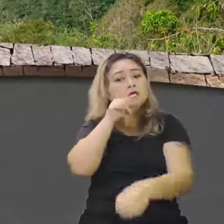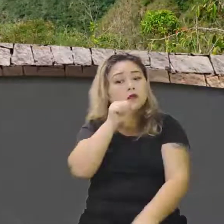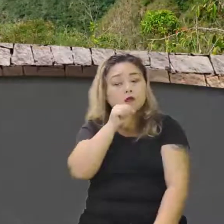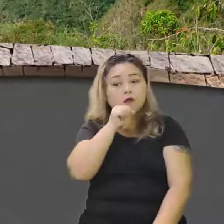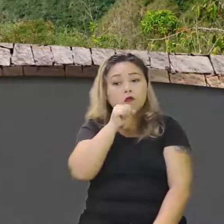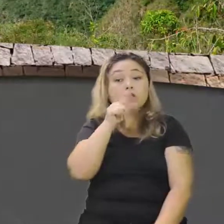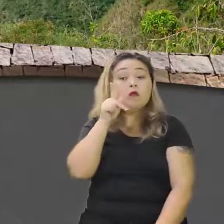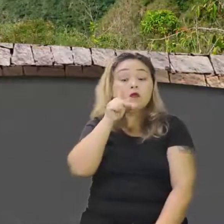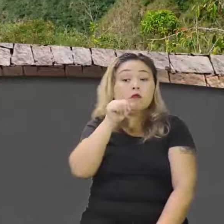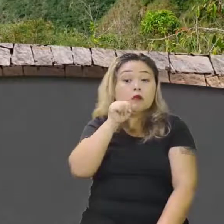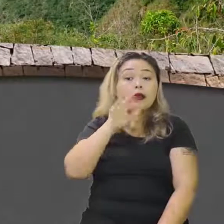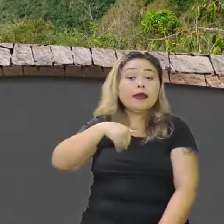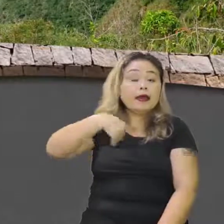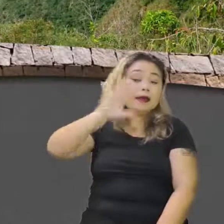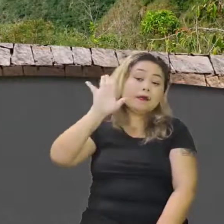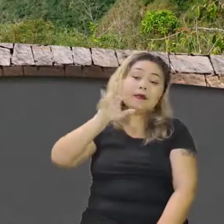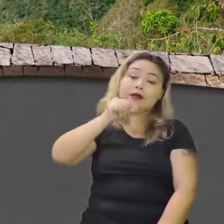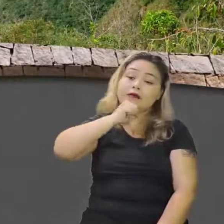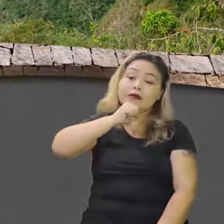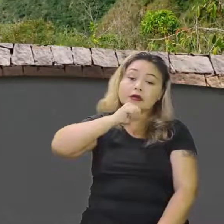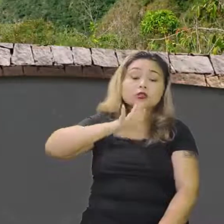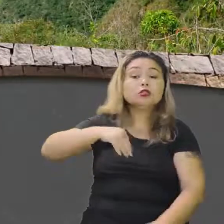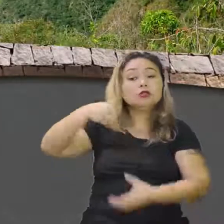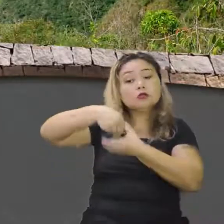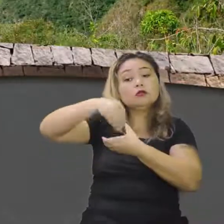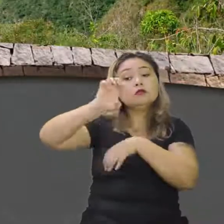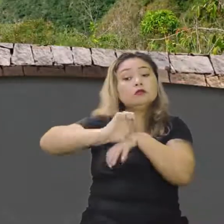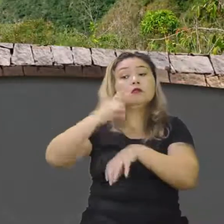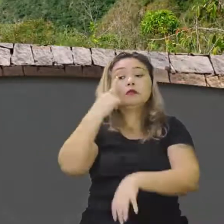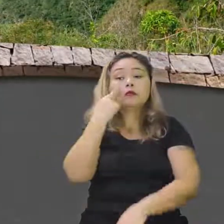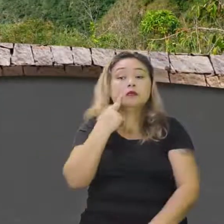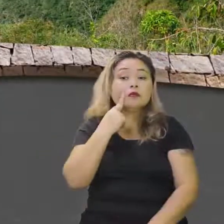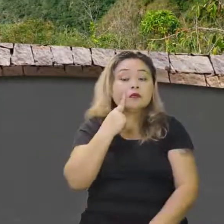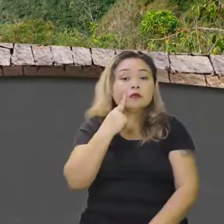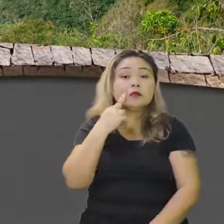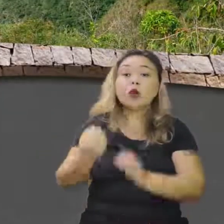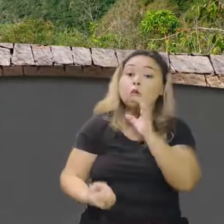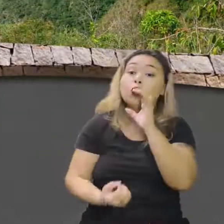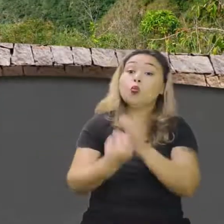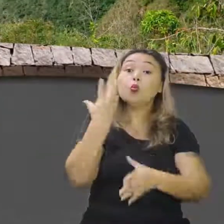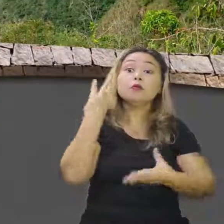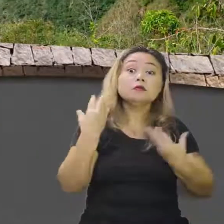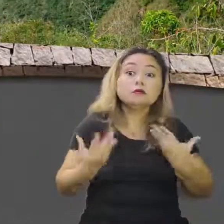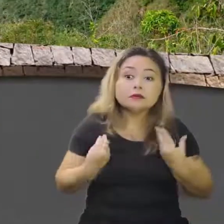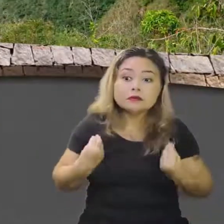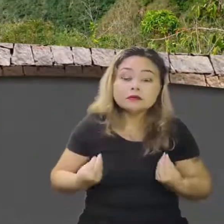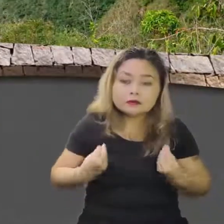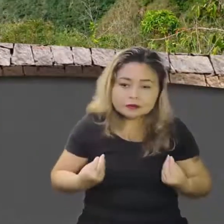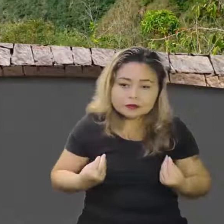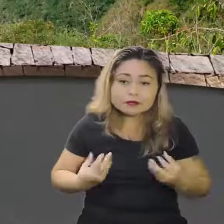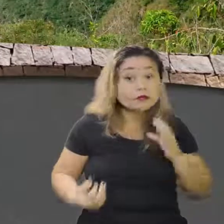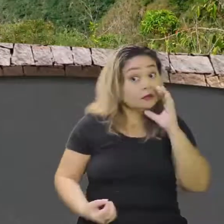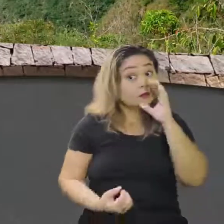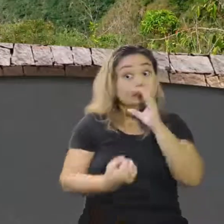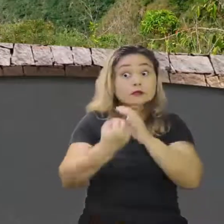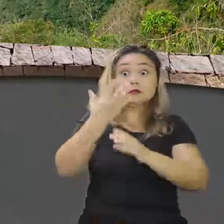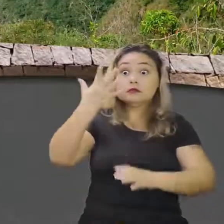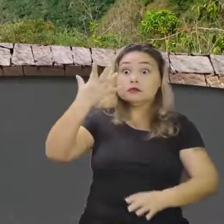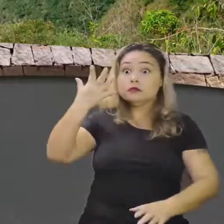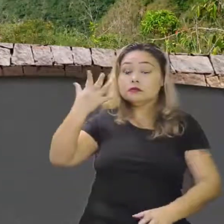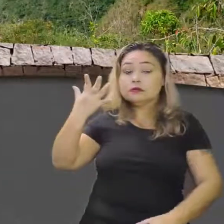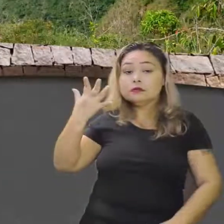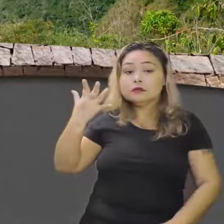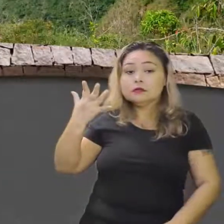Velho. Porto Velho é a cidade mais antiga de Rondônia. E ela surgiu de quê? Ela surgiu